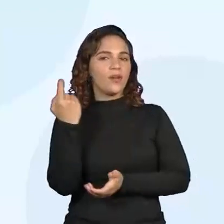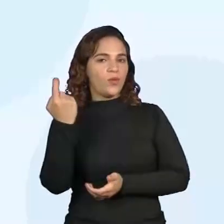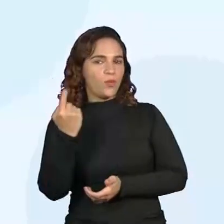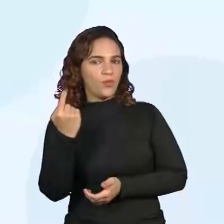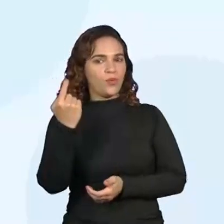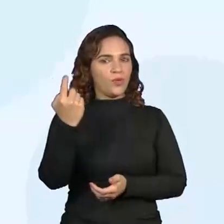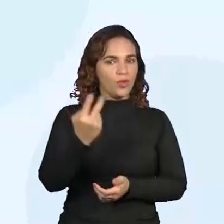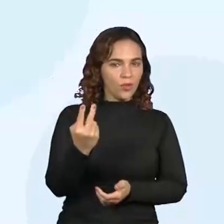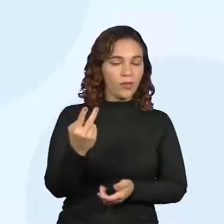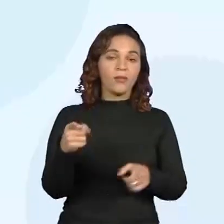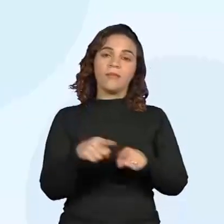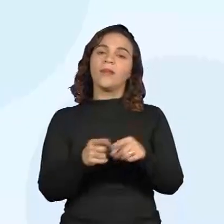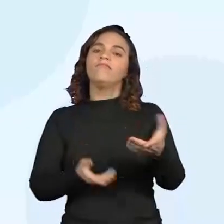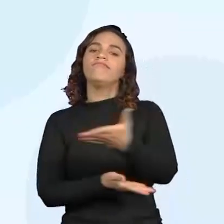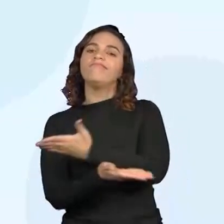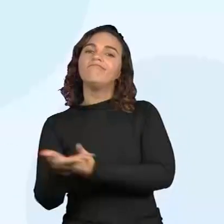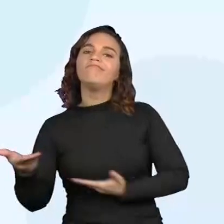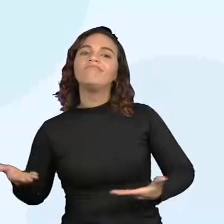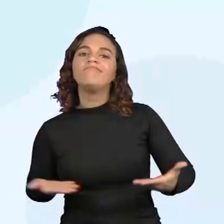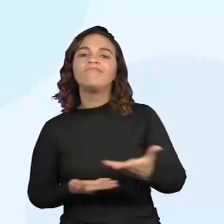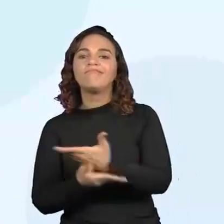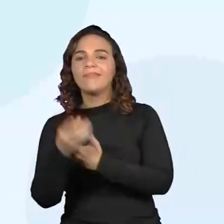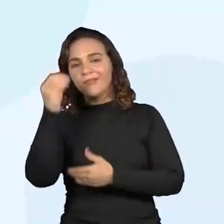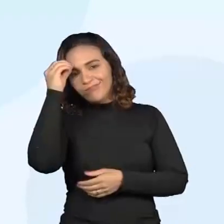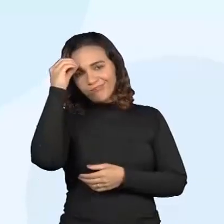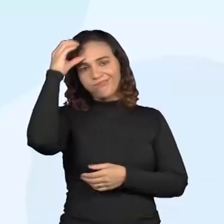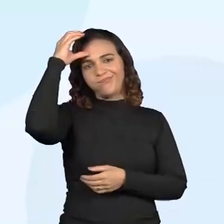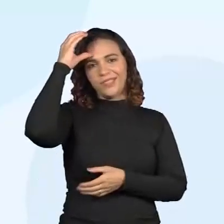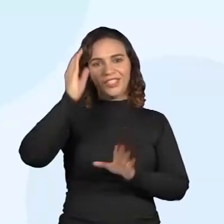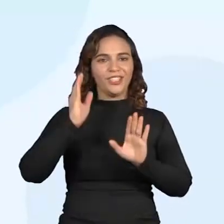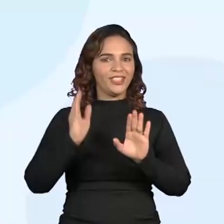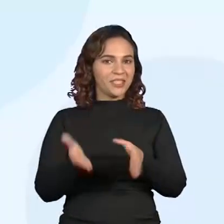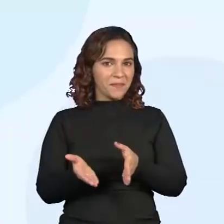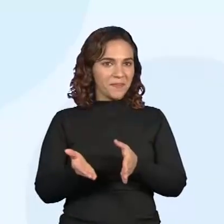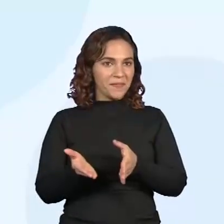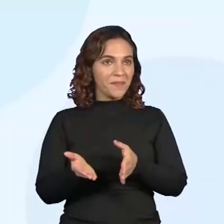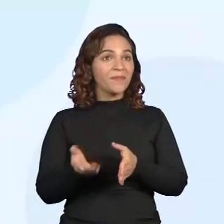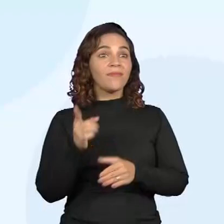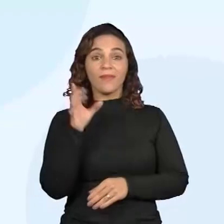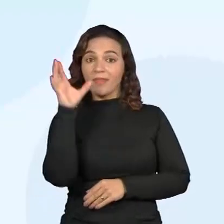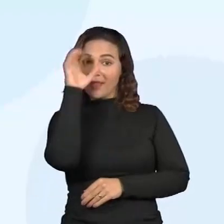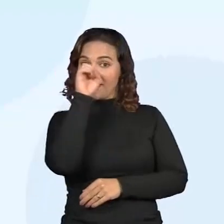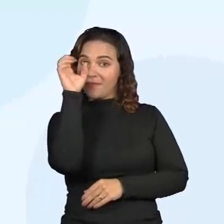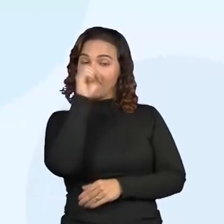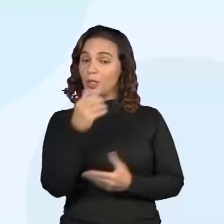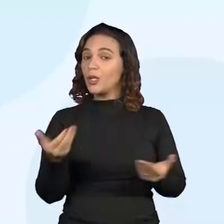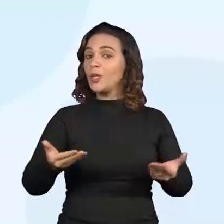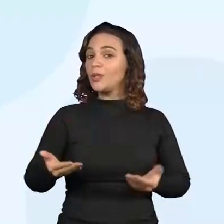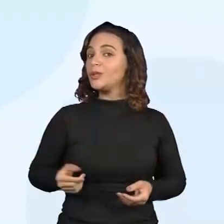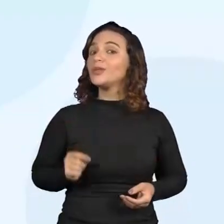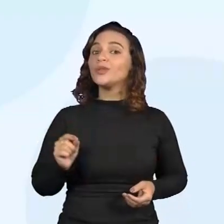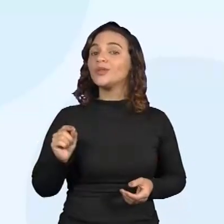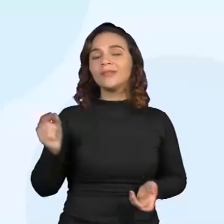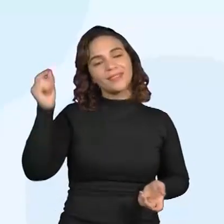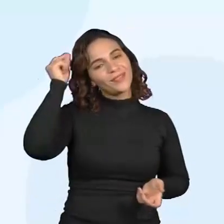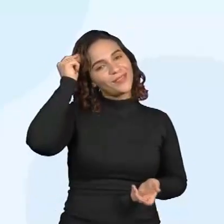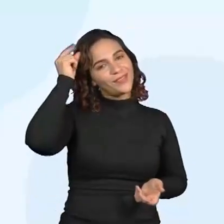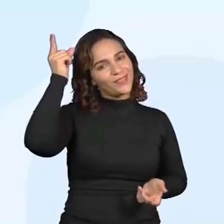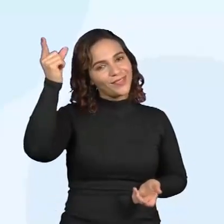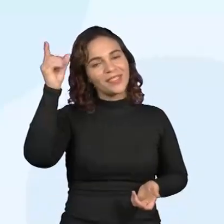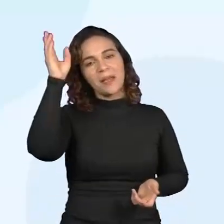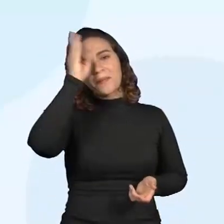e compartilhar os seus conhecimentos. Assim, o que aprendemos hoje sobre a nossa